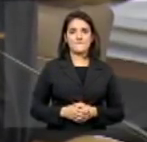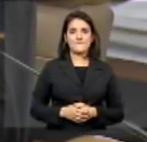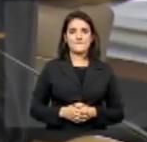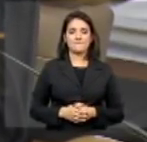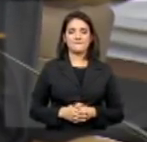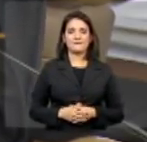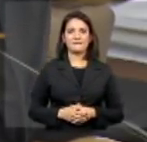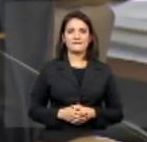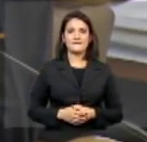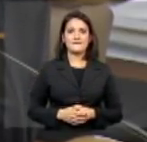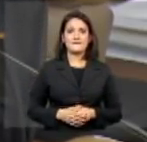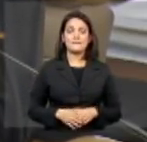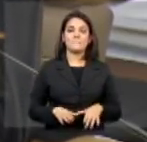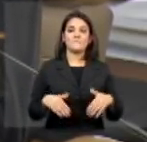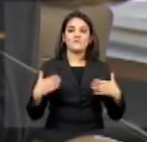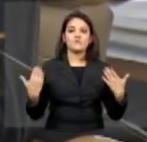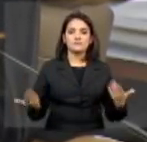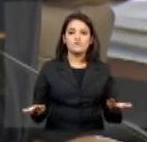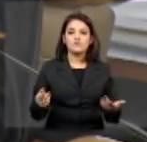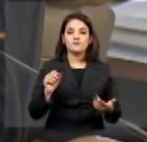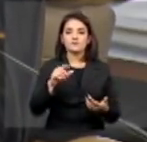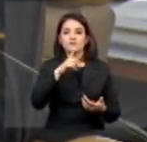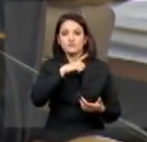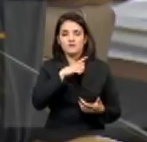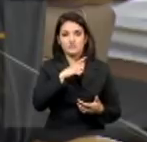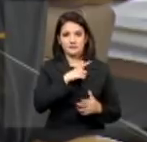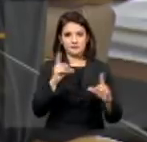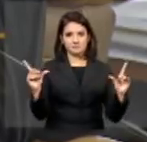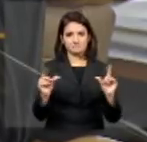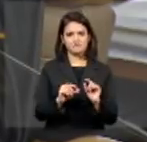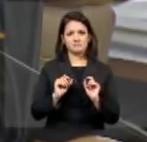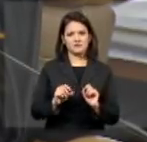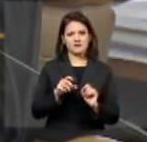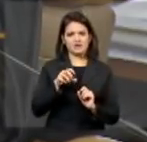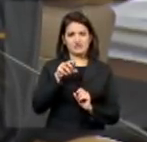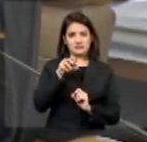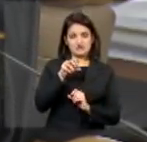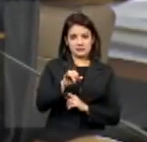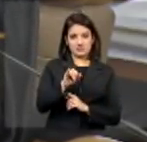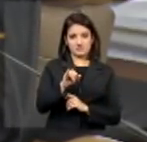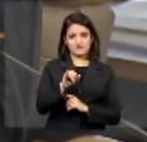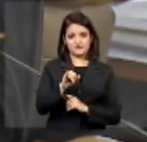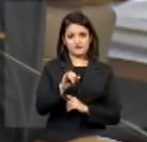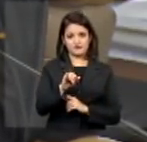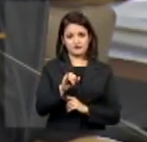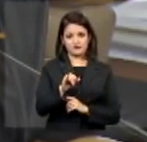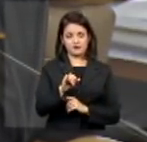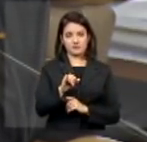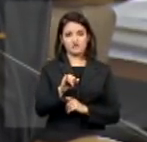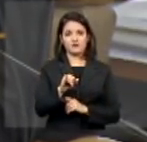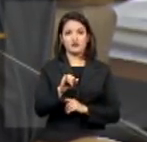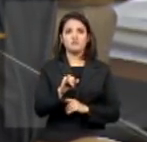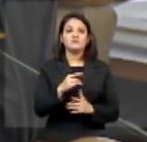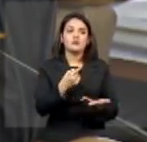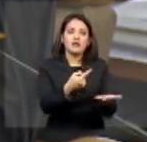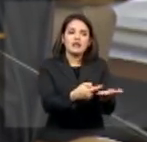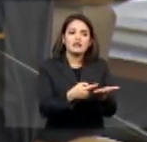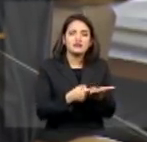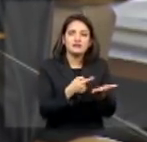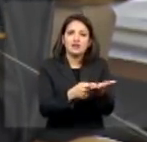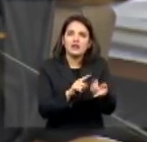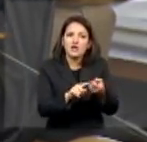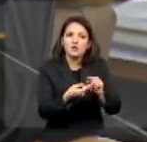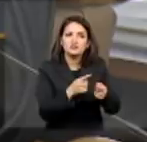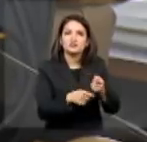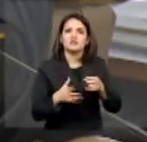portanto que se tem exame em resumo um s a adoção pela via negocial de postura colaborativa